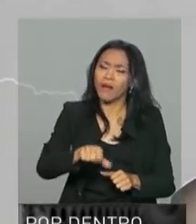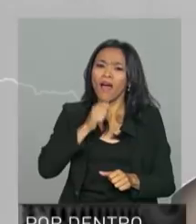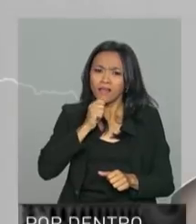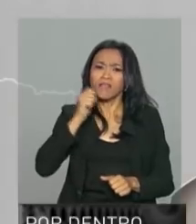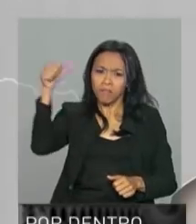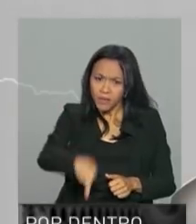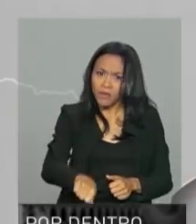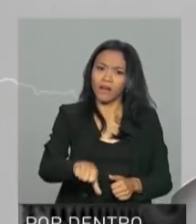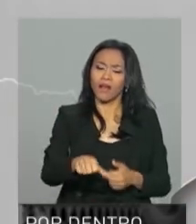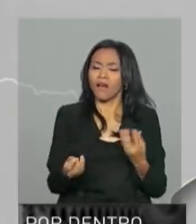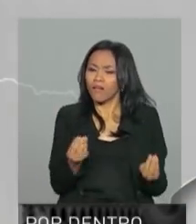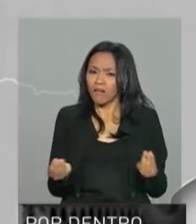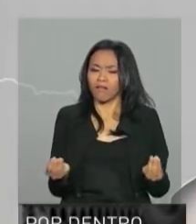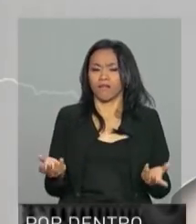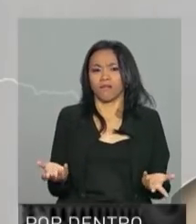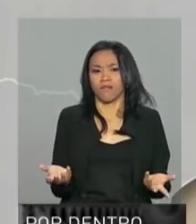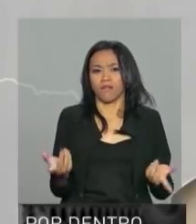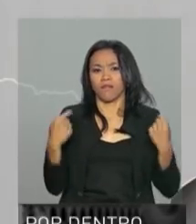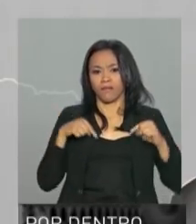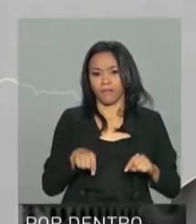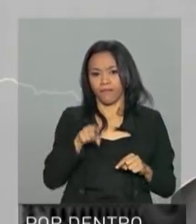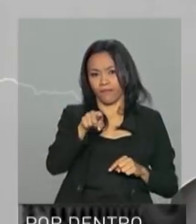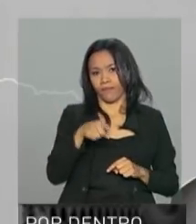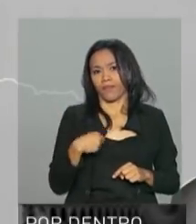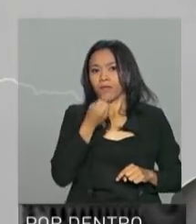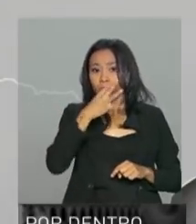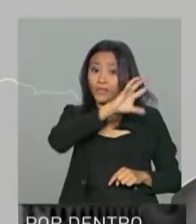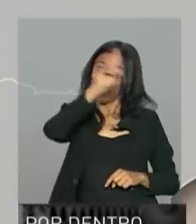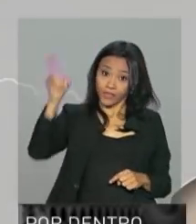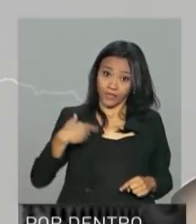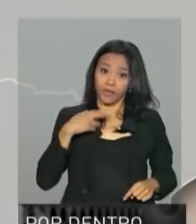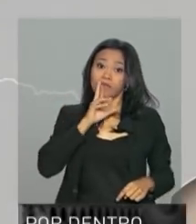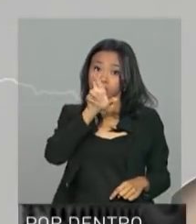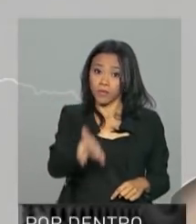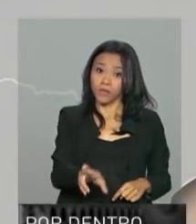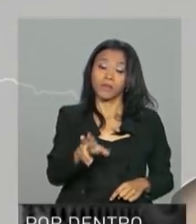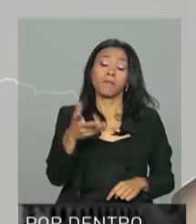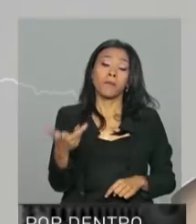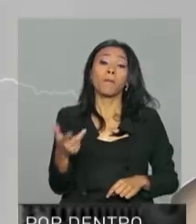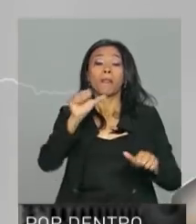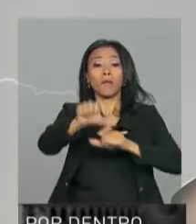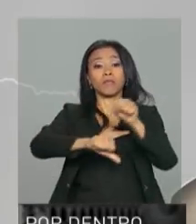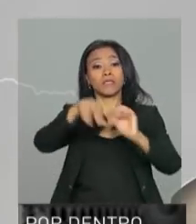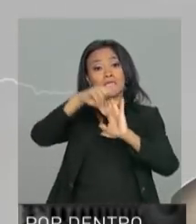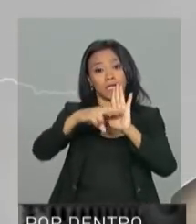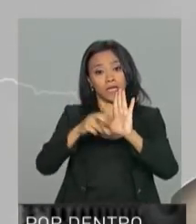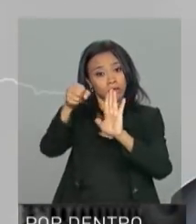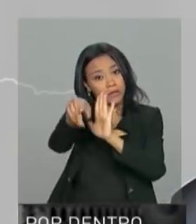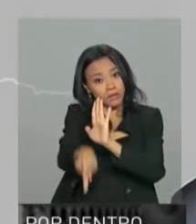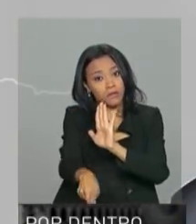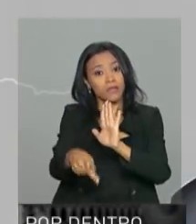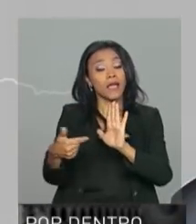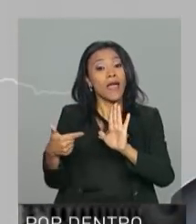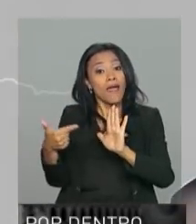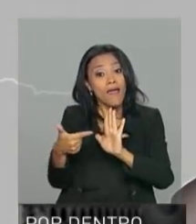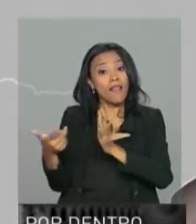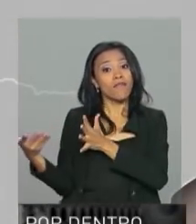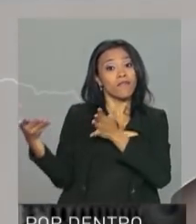Júnior. Marcelo falando. Bem, veja só, a reforma da Previdência ela vem justamente para